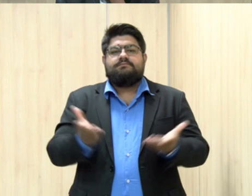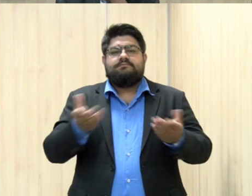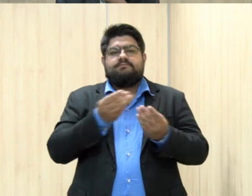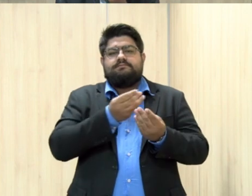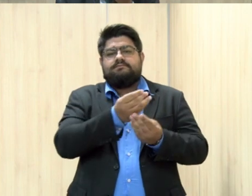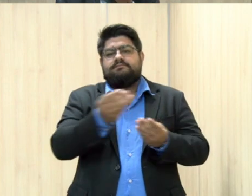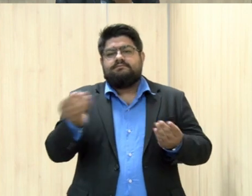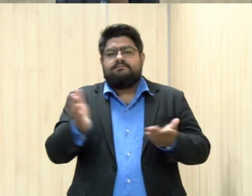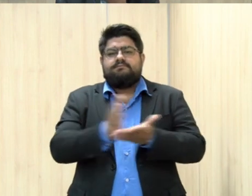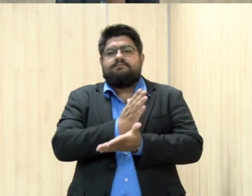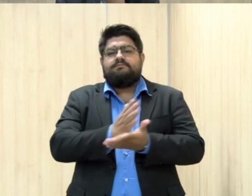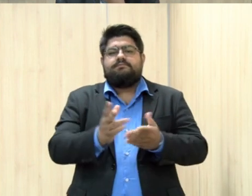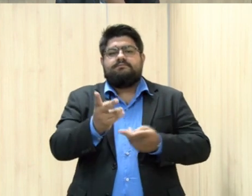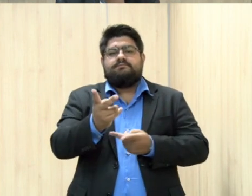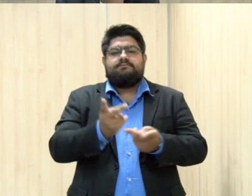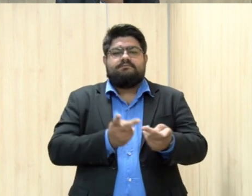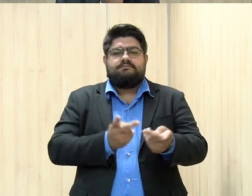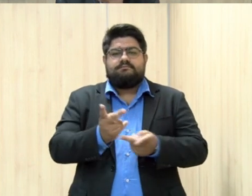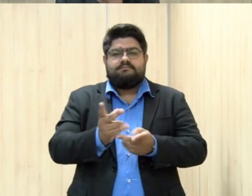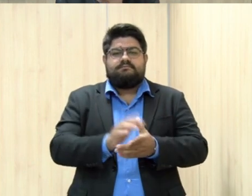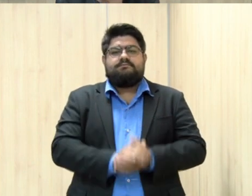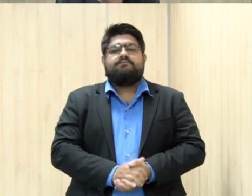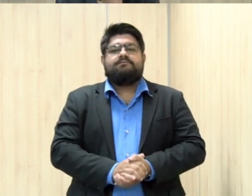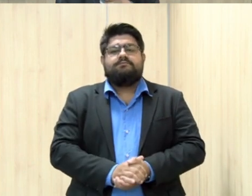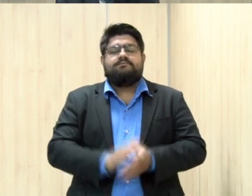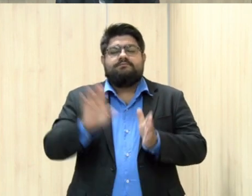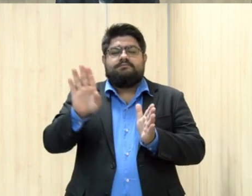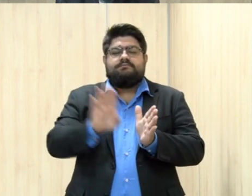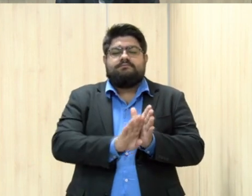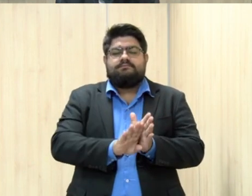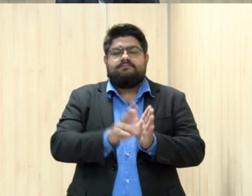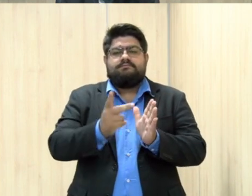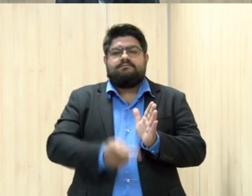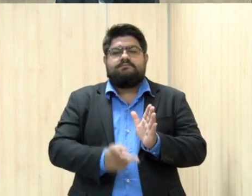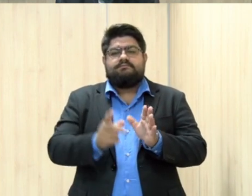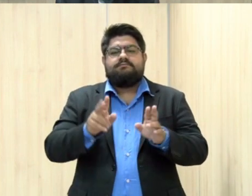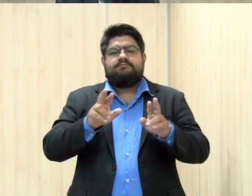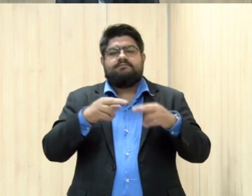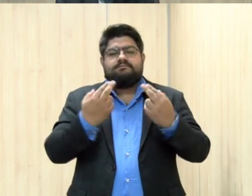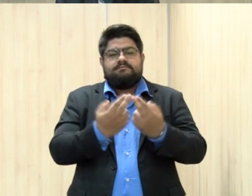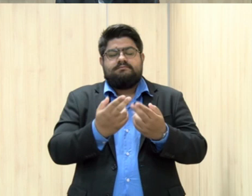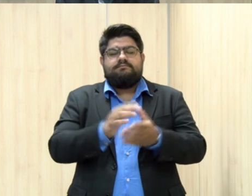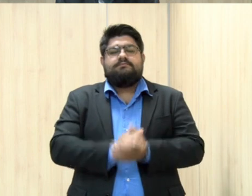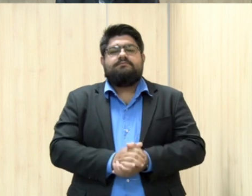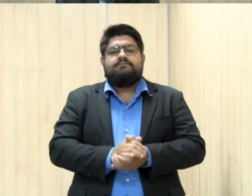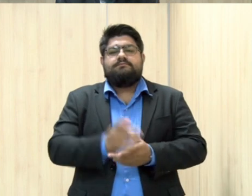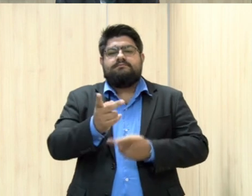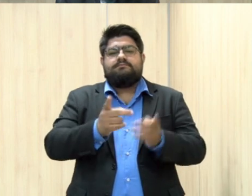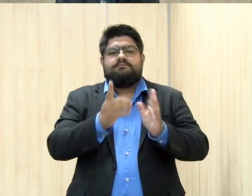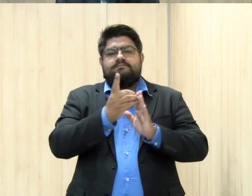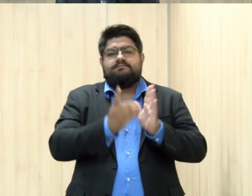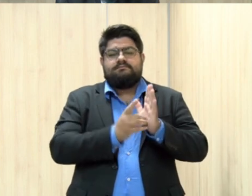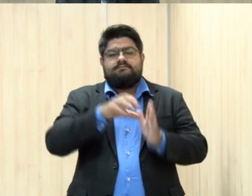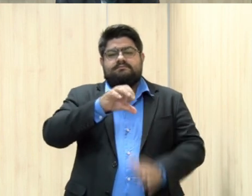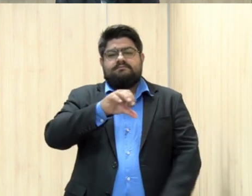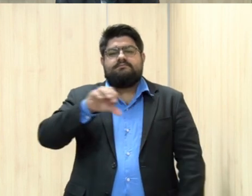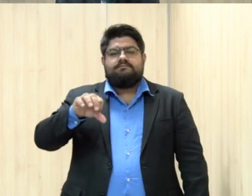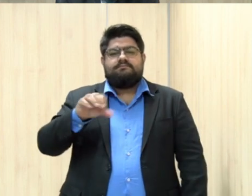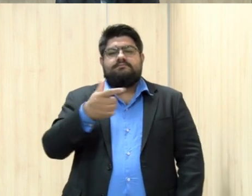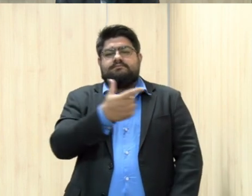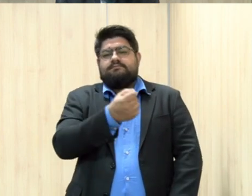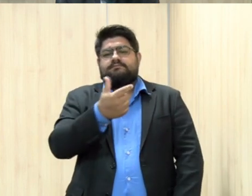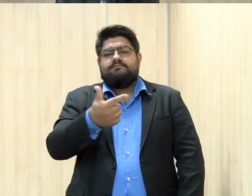a distribuição de alguns projetos que estão que chegaram para deliberação projeto decreto legislativo número 99